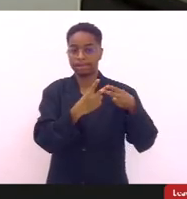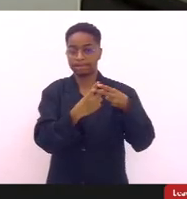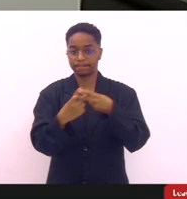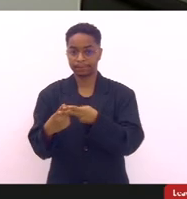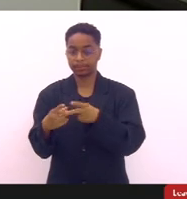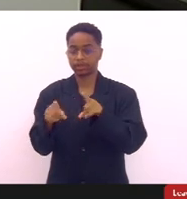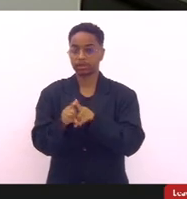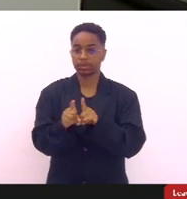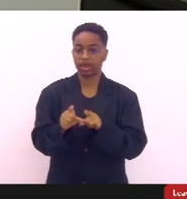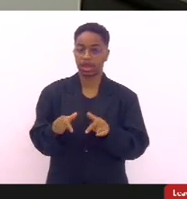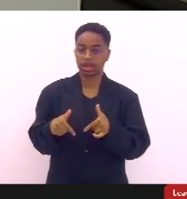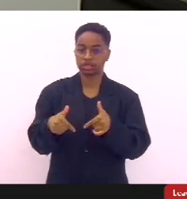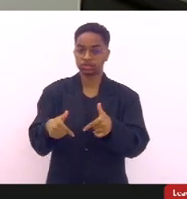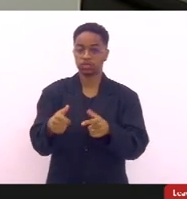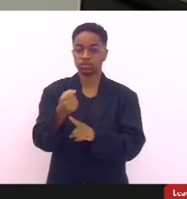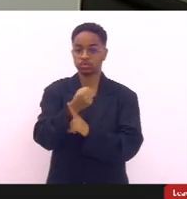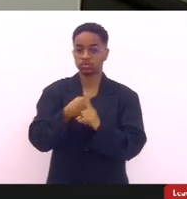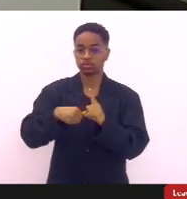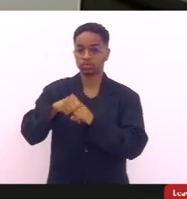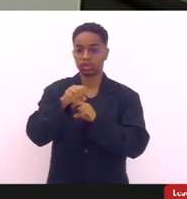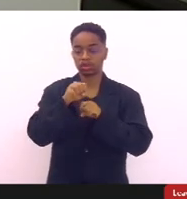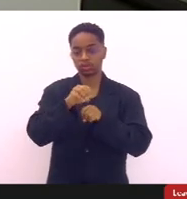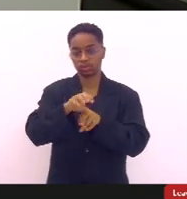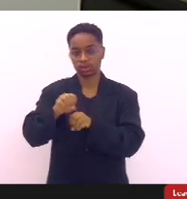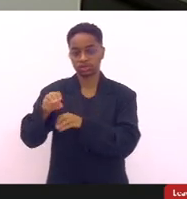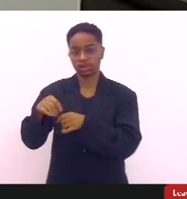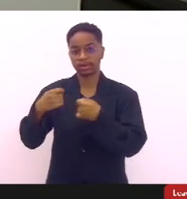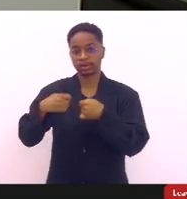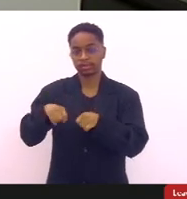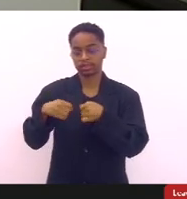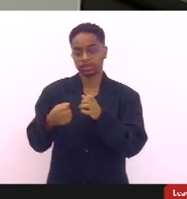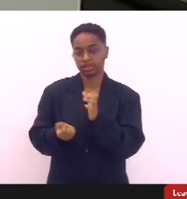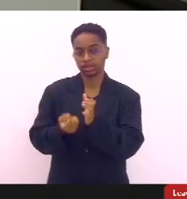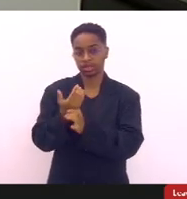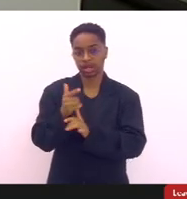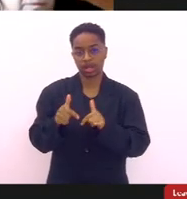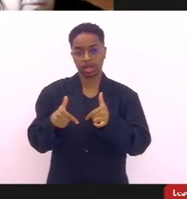medidas socioeducativas deverão desenvolver